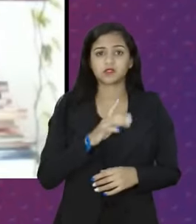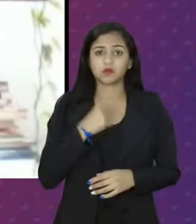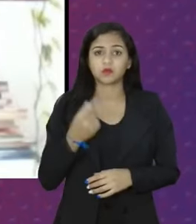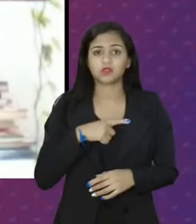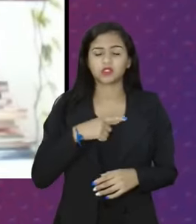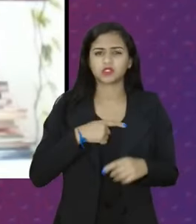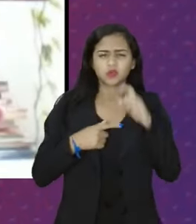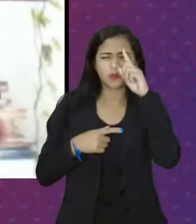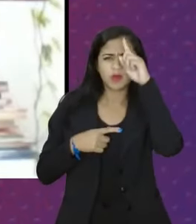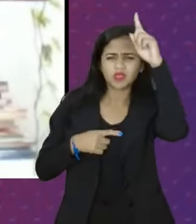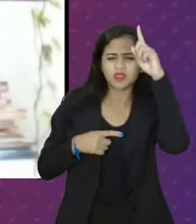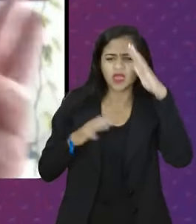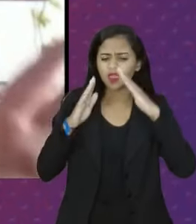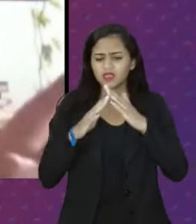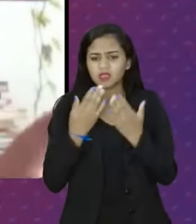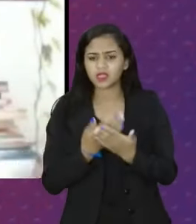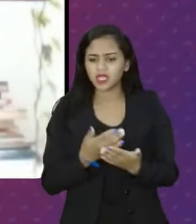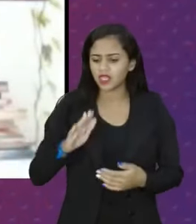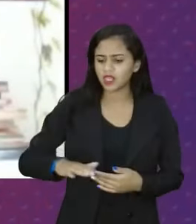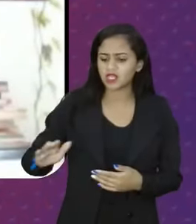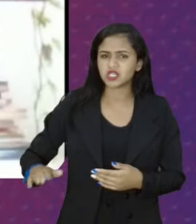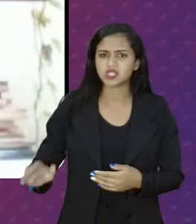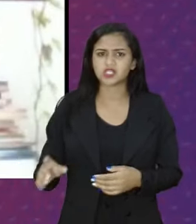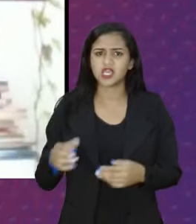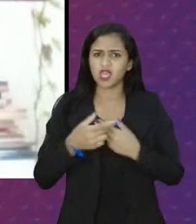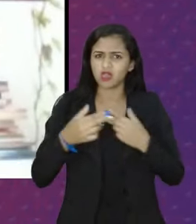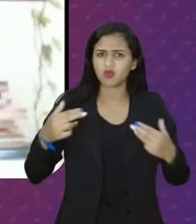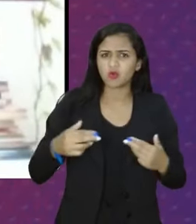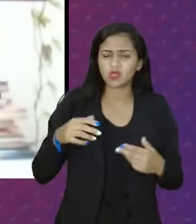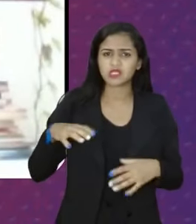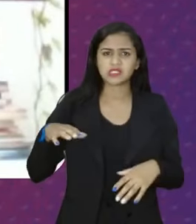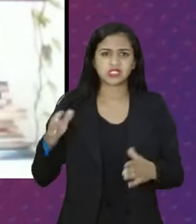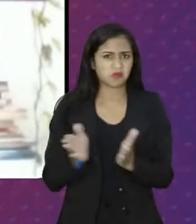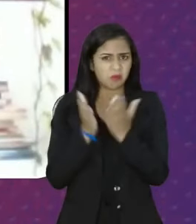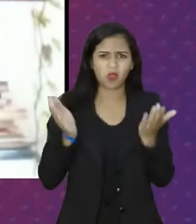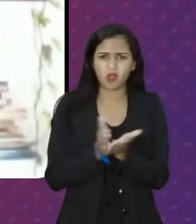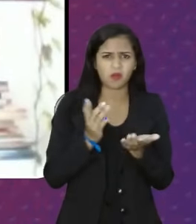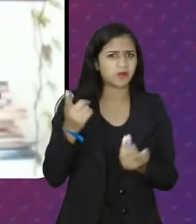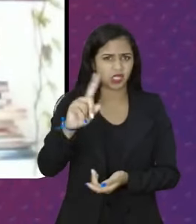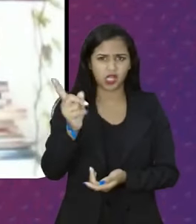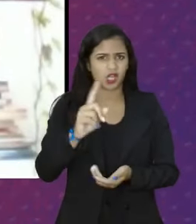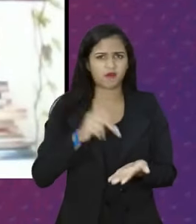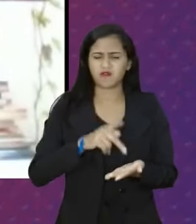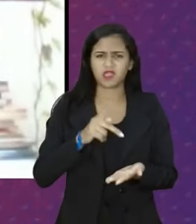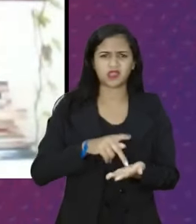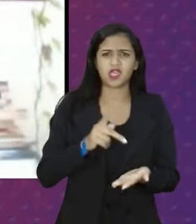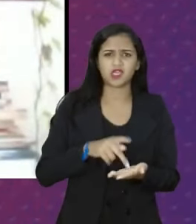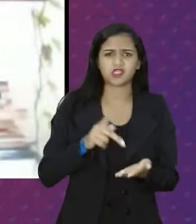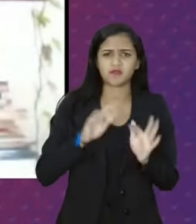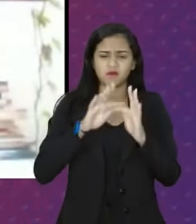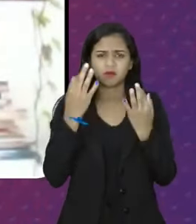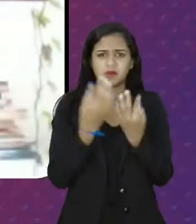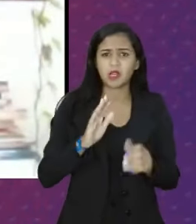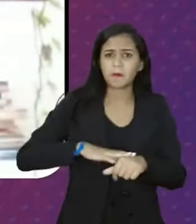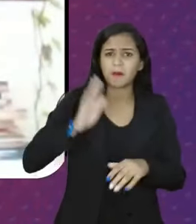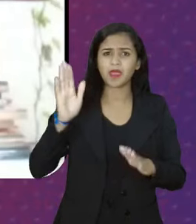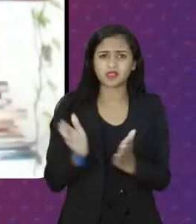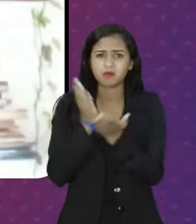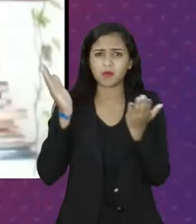uma ideia de que creche é coisa de pobre, não é verdade hoje no Brasil. As famílias mais pobres têm as